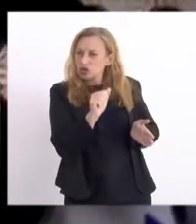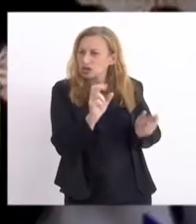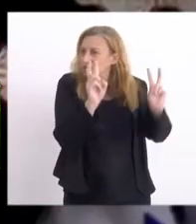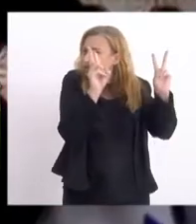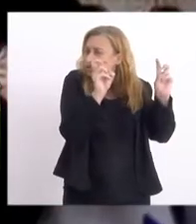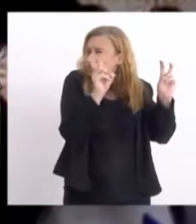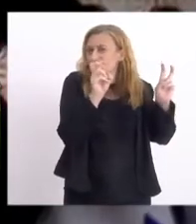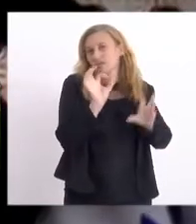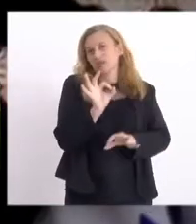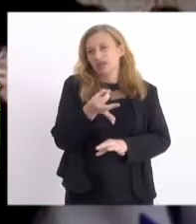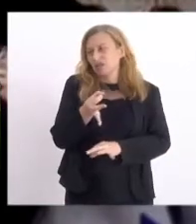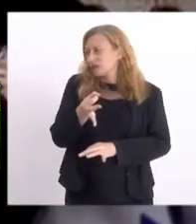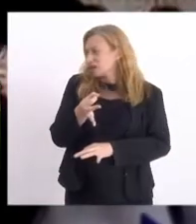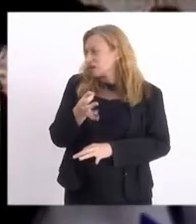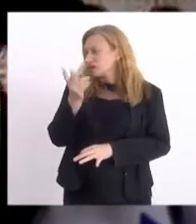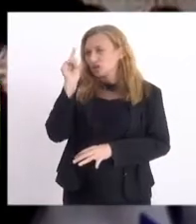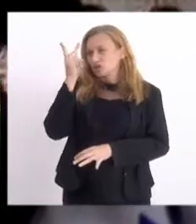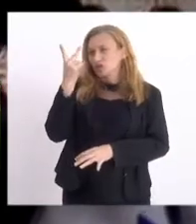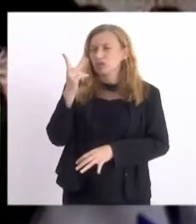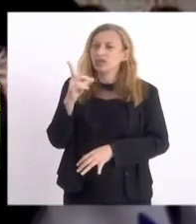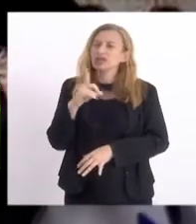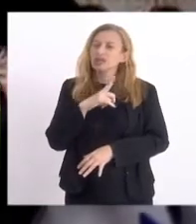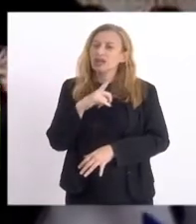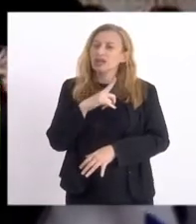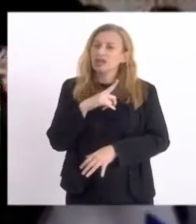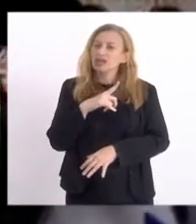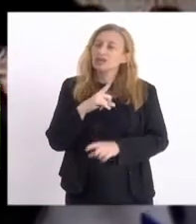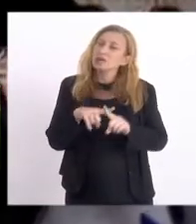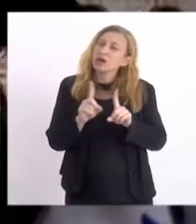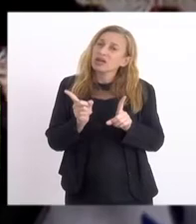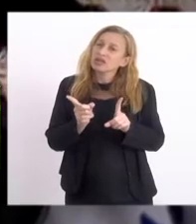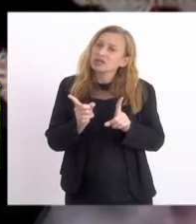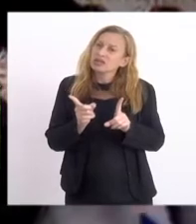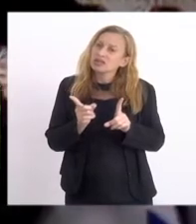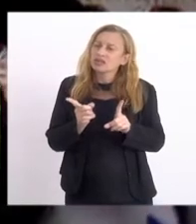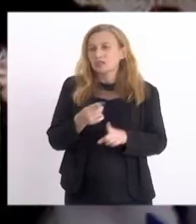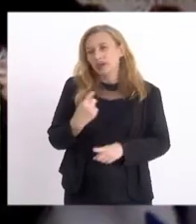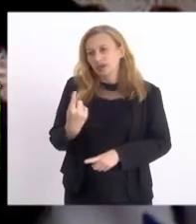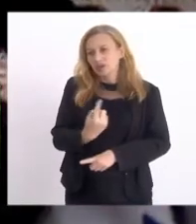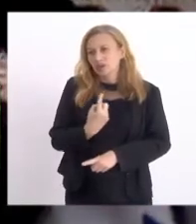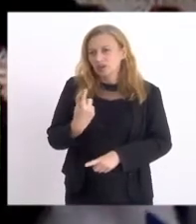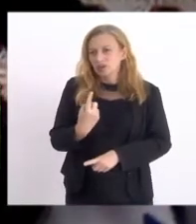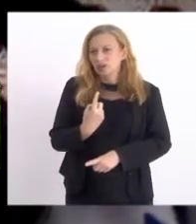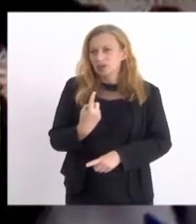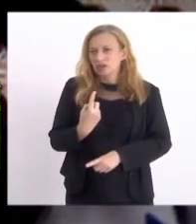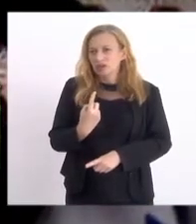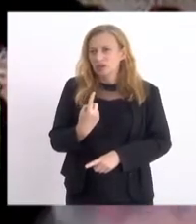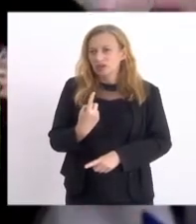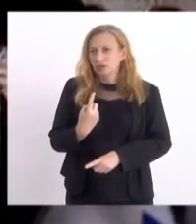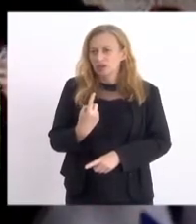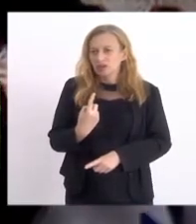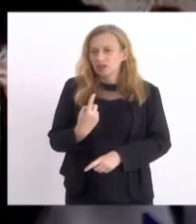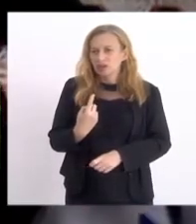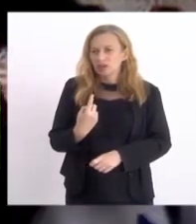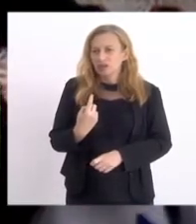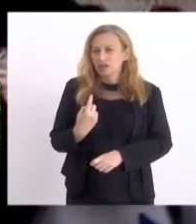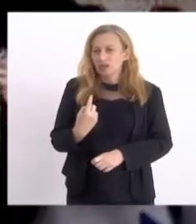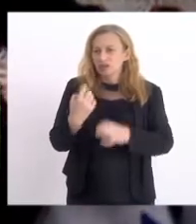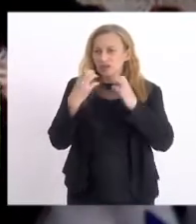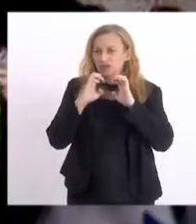termo, claro, né, historicamente ele existe, mas para nós que somos da cristandade e